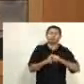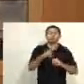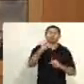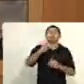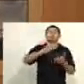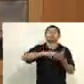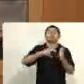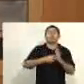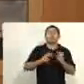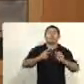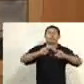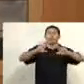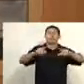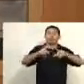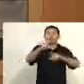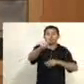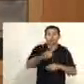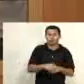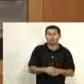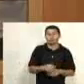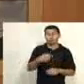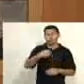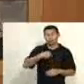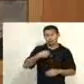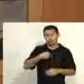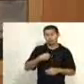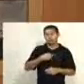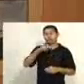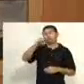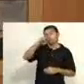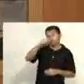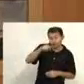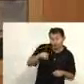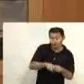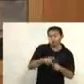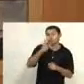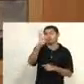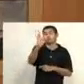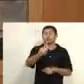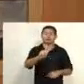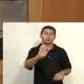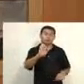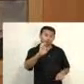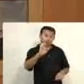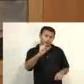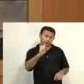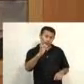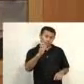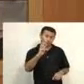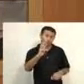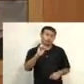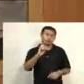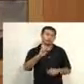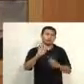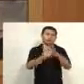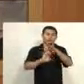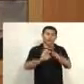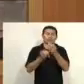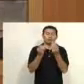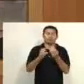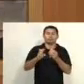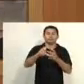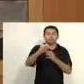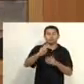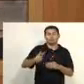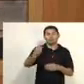que define essa variável x? Sou eu, são vocês, futuros gestores da empresa. Tá? Como que são definidos esses